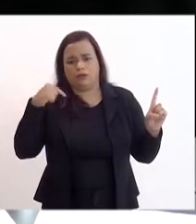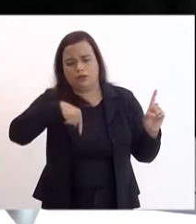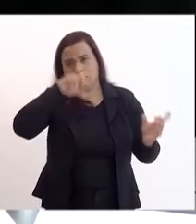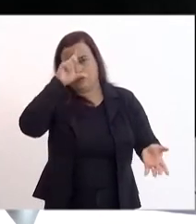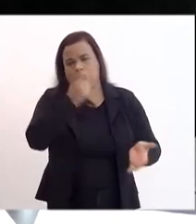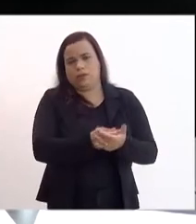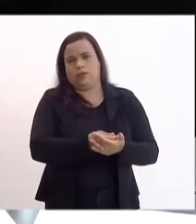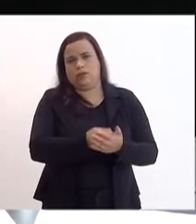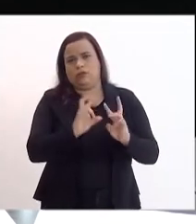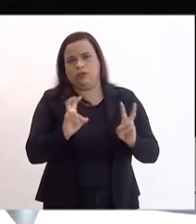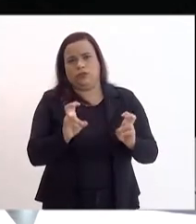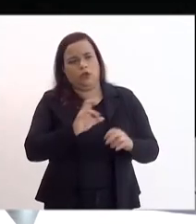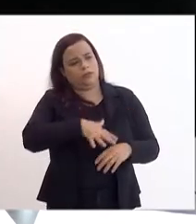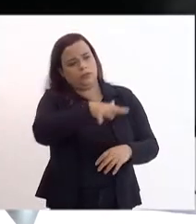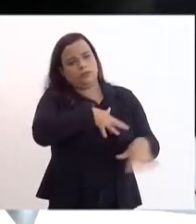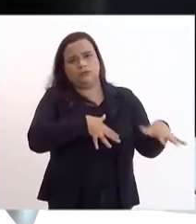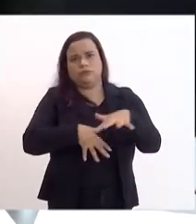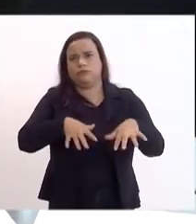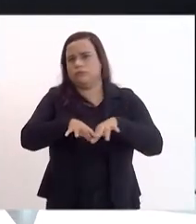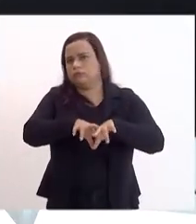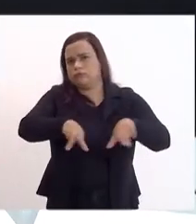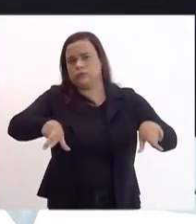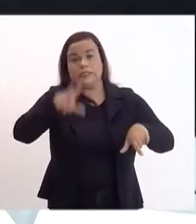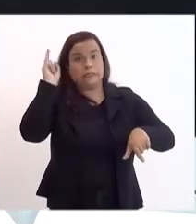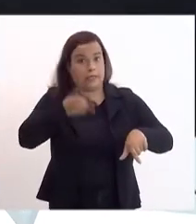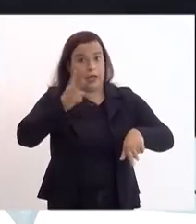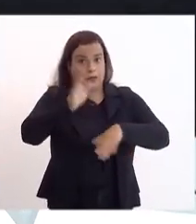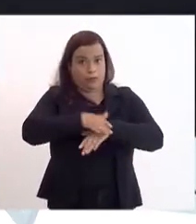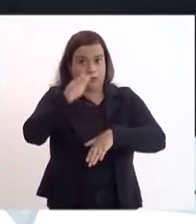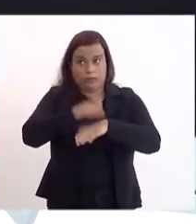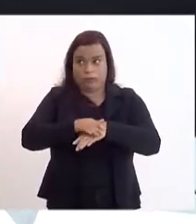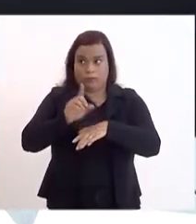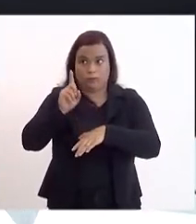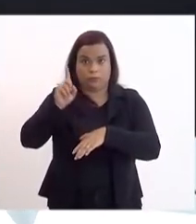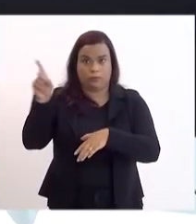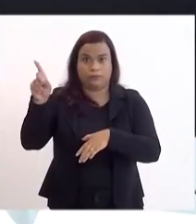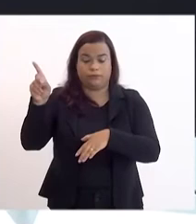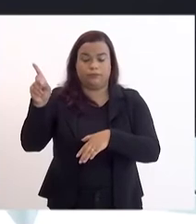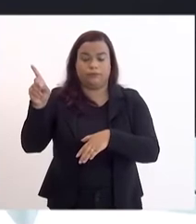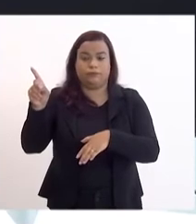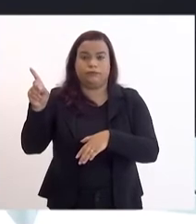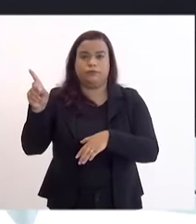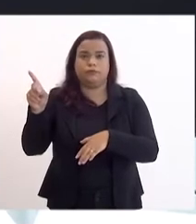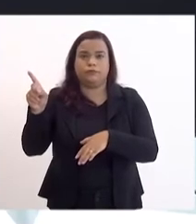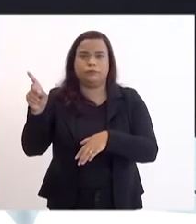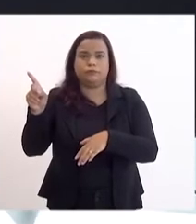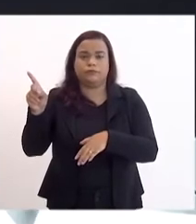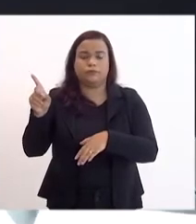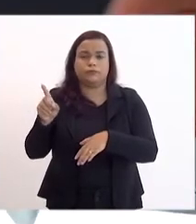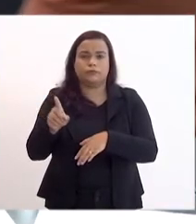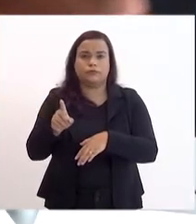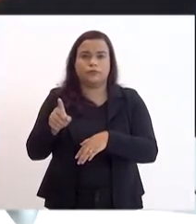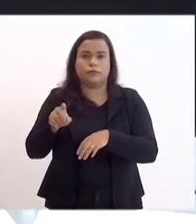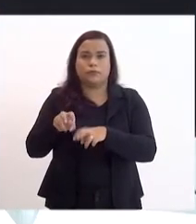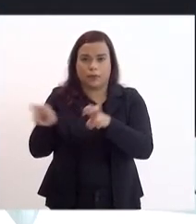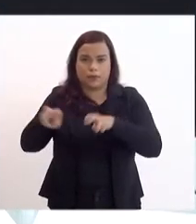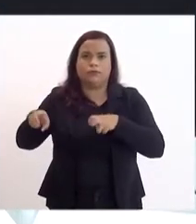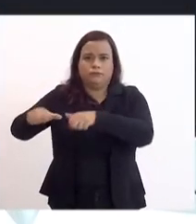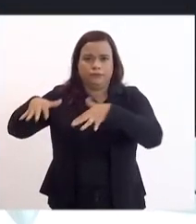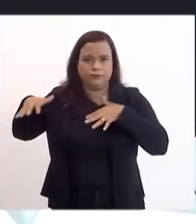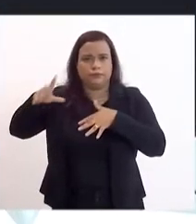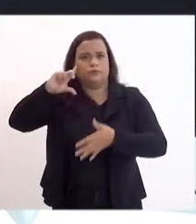as mesmas. Sempre elas foram decididas pelo plenário.